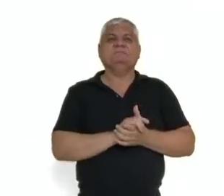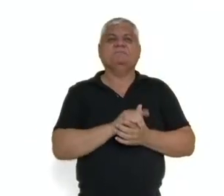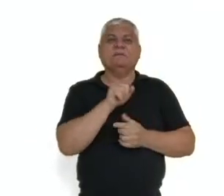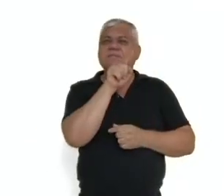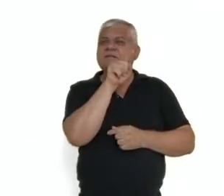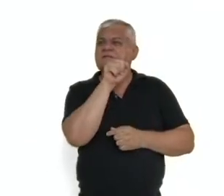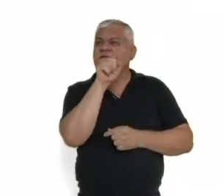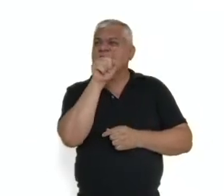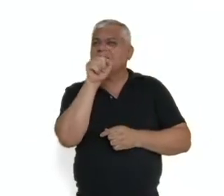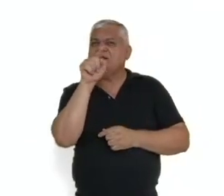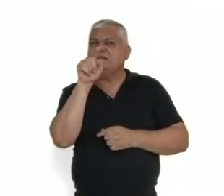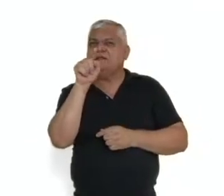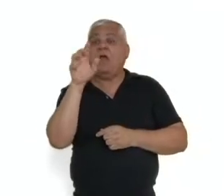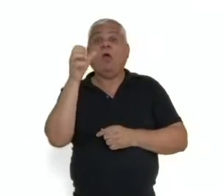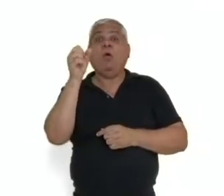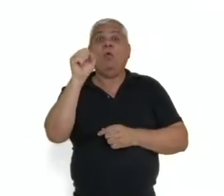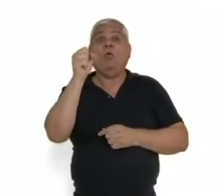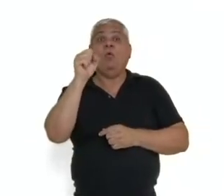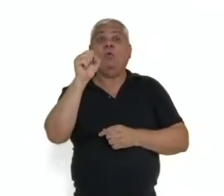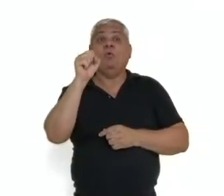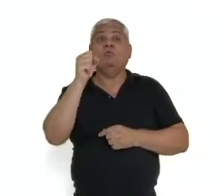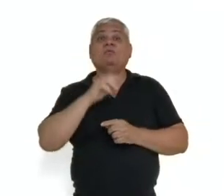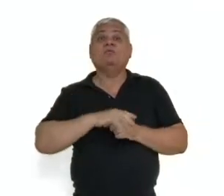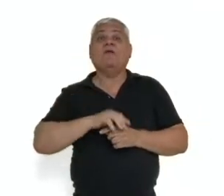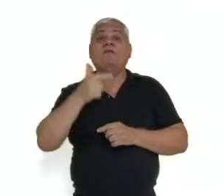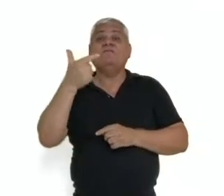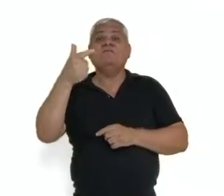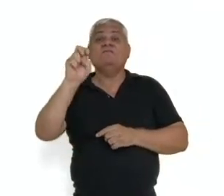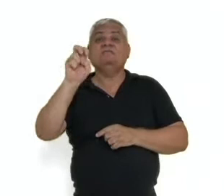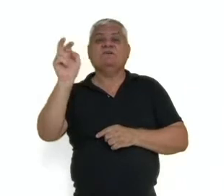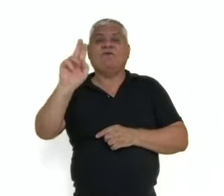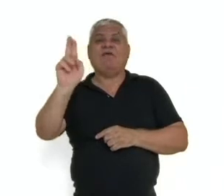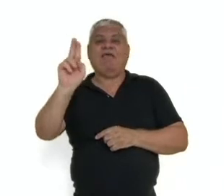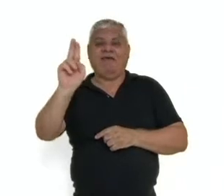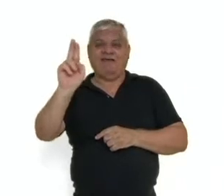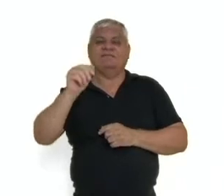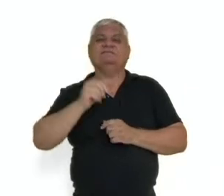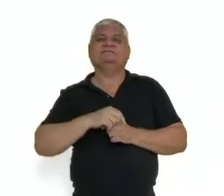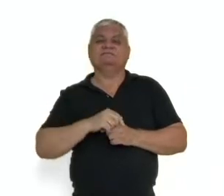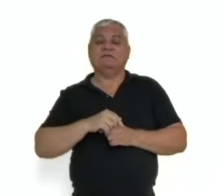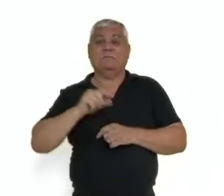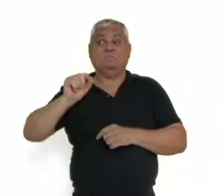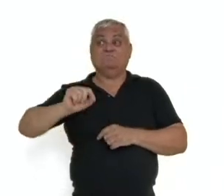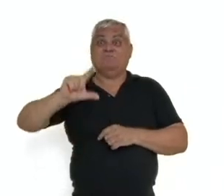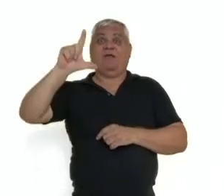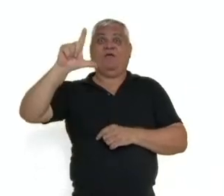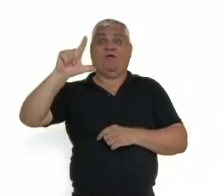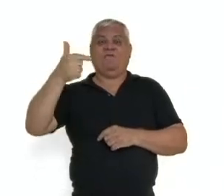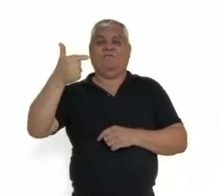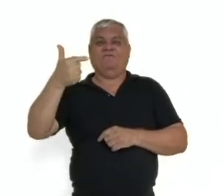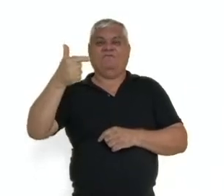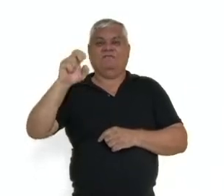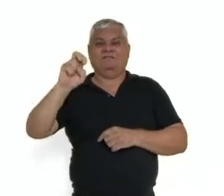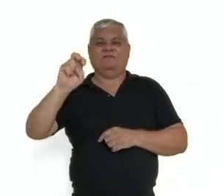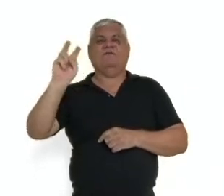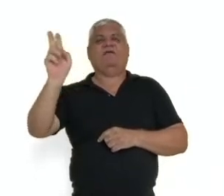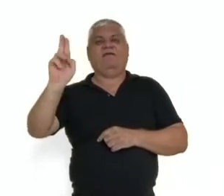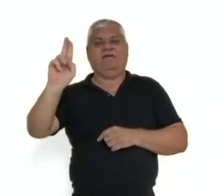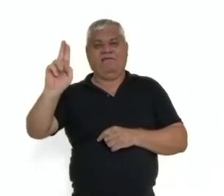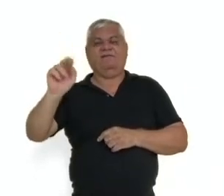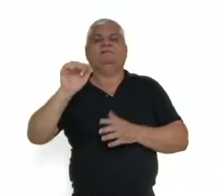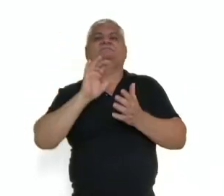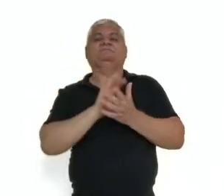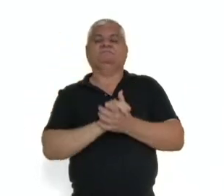ó. A 8ª viagem, ele recebeu R$25. Então, foi o maior valor que ele recebeu até